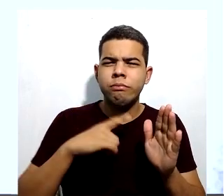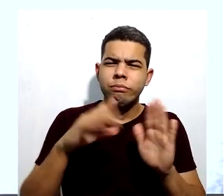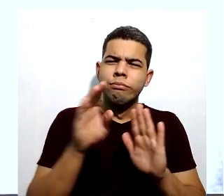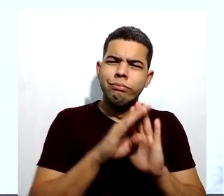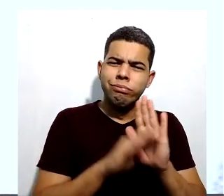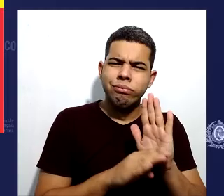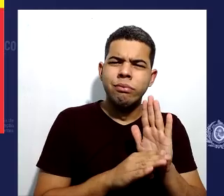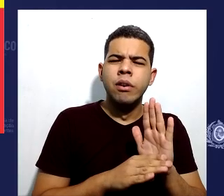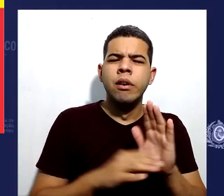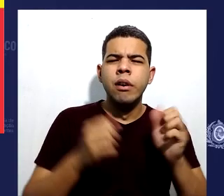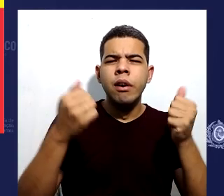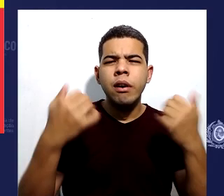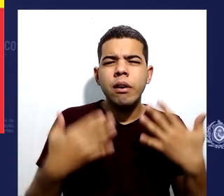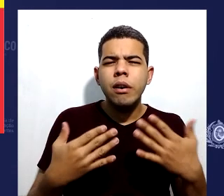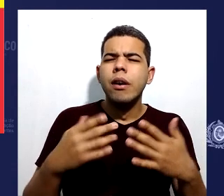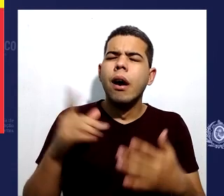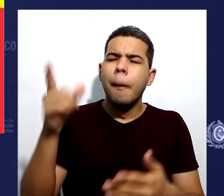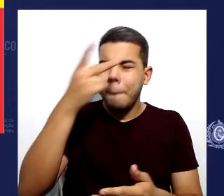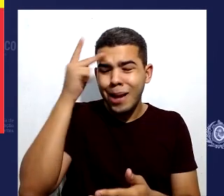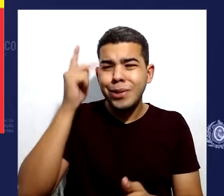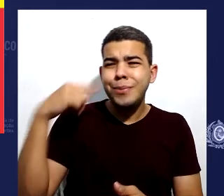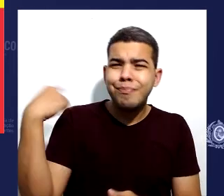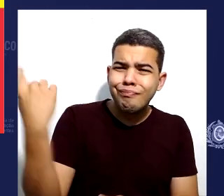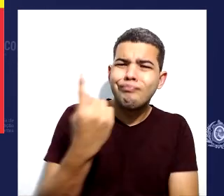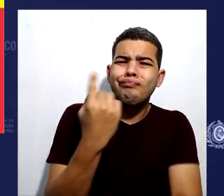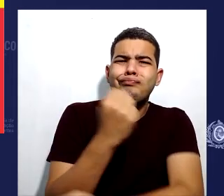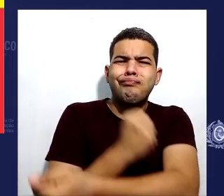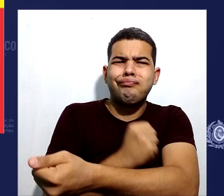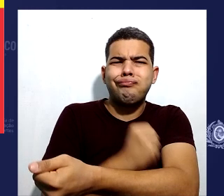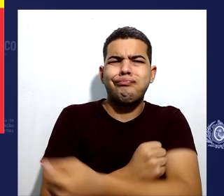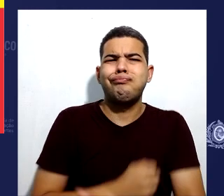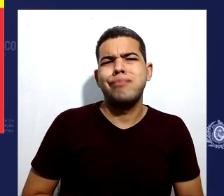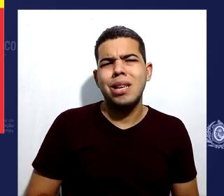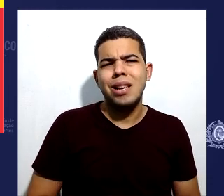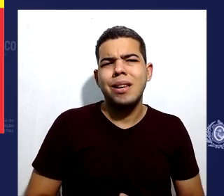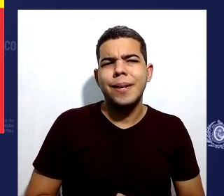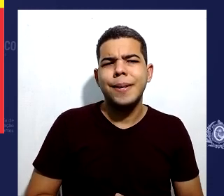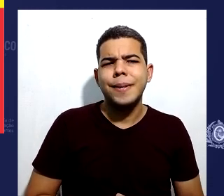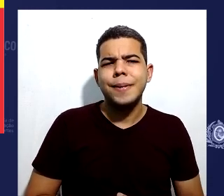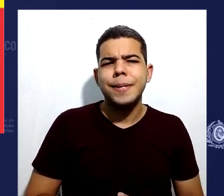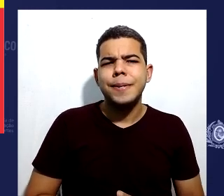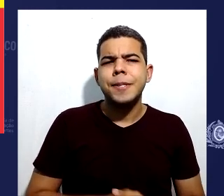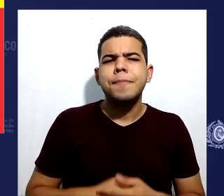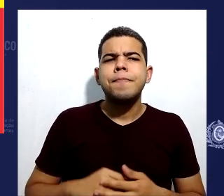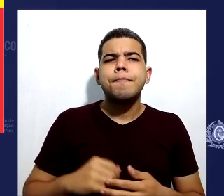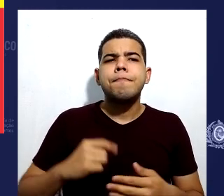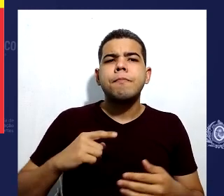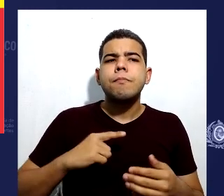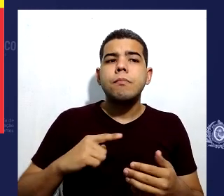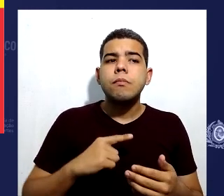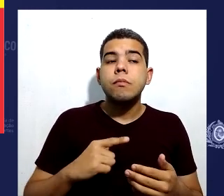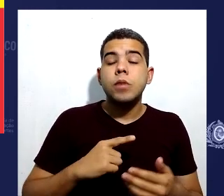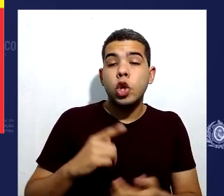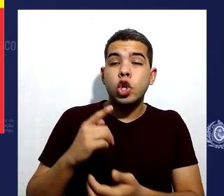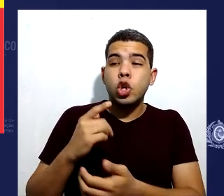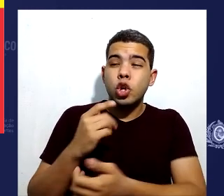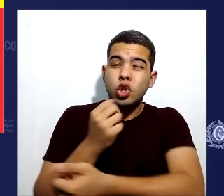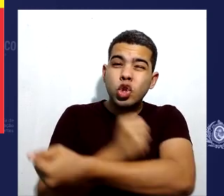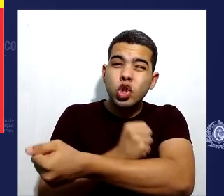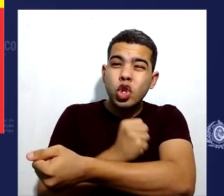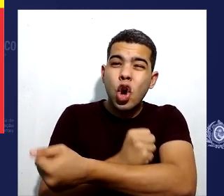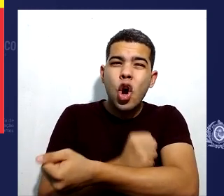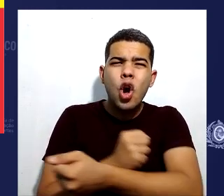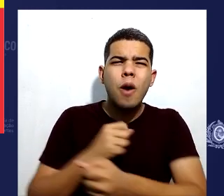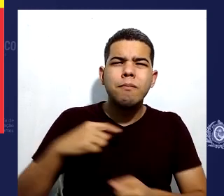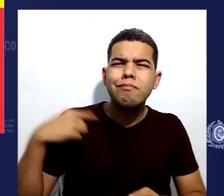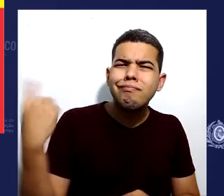química. Então, continuando falando sobre a dependência química, as drogas que mais comumente causam dependência em